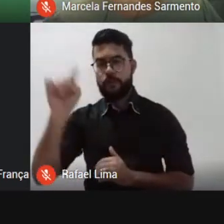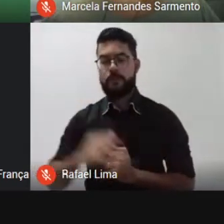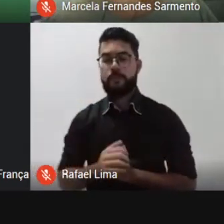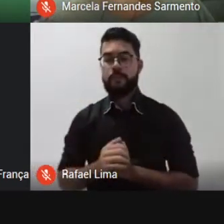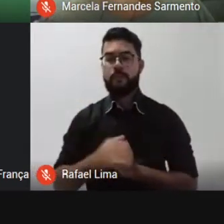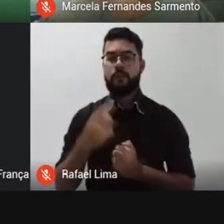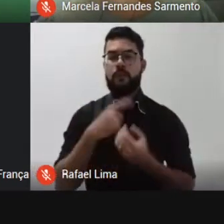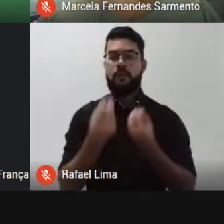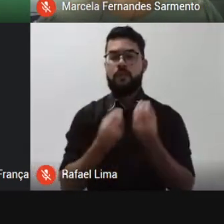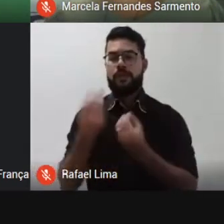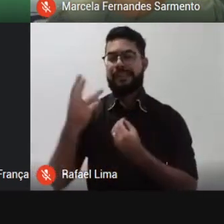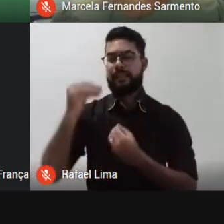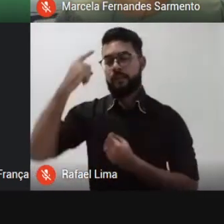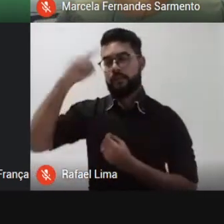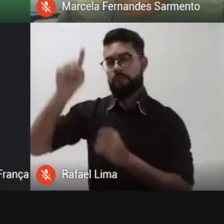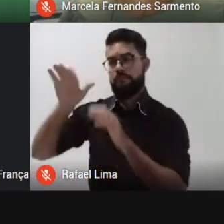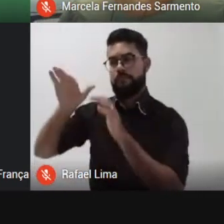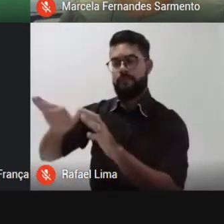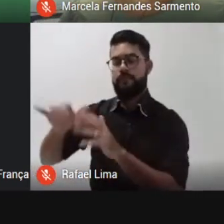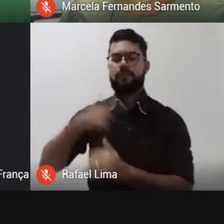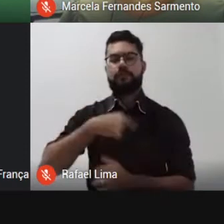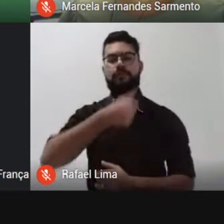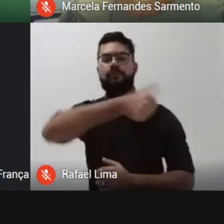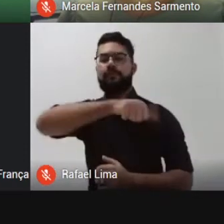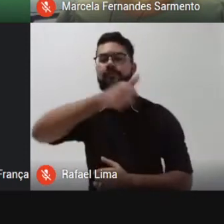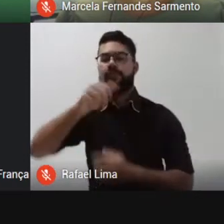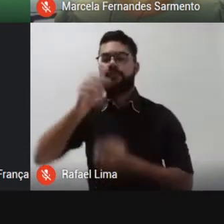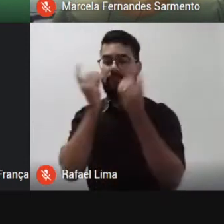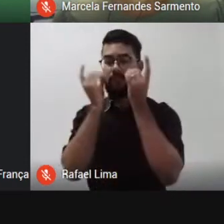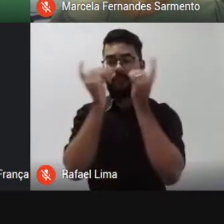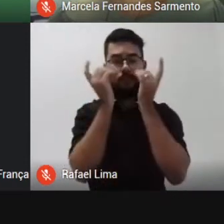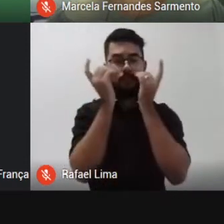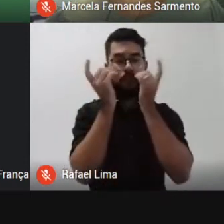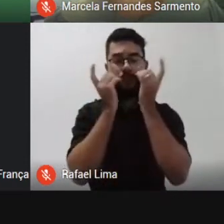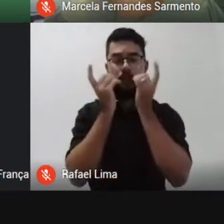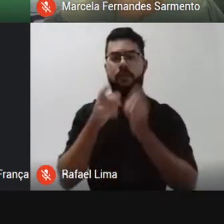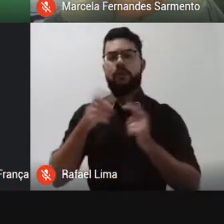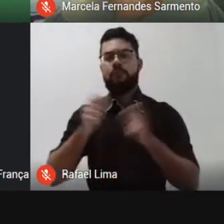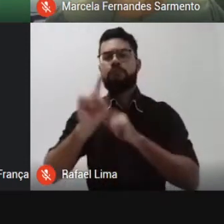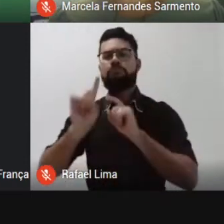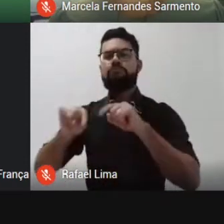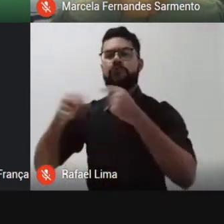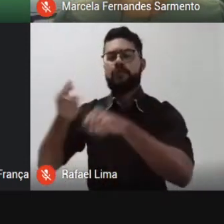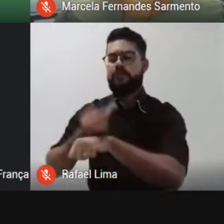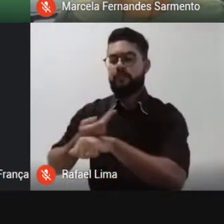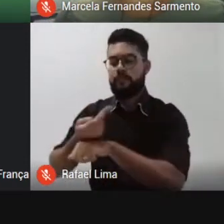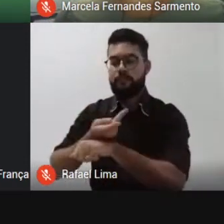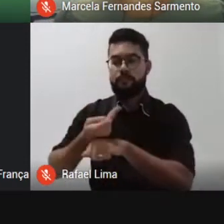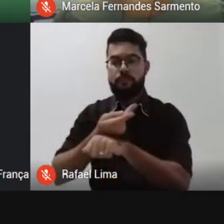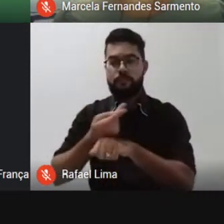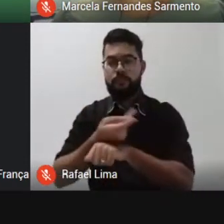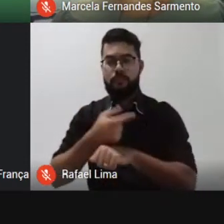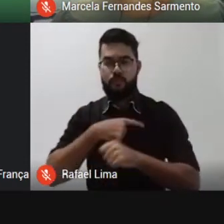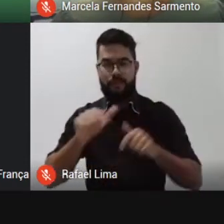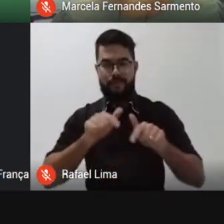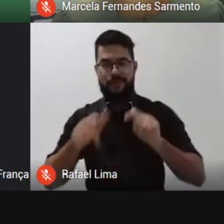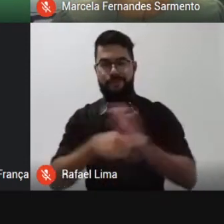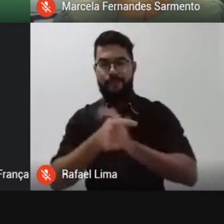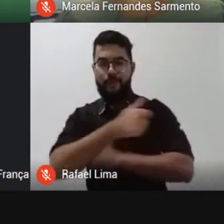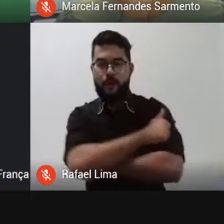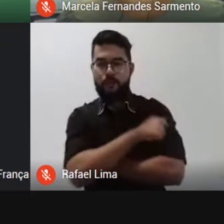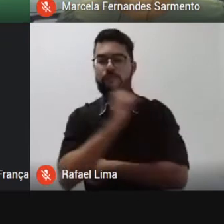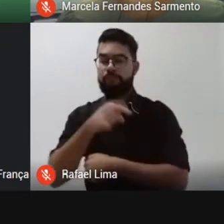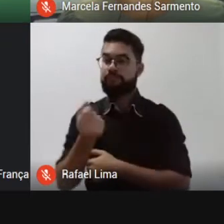dias, onde foram analisados vários dados que vocês podem depois aí procurar o trabalho do aluno, que é bem interessante para